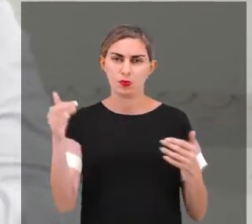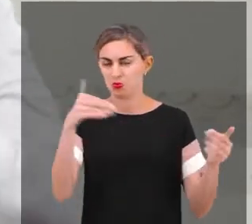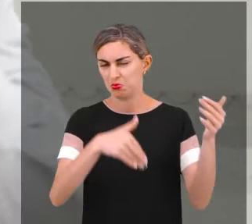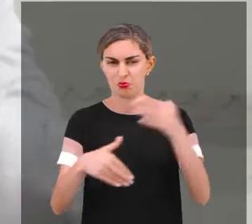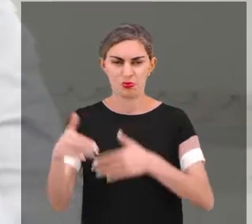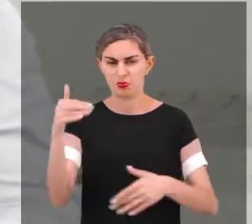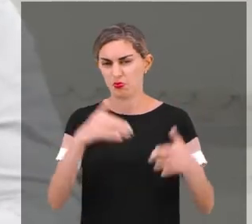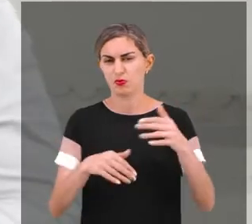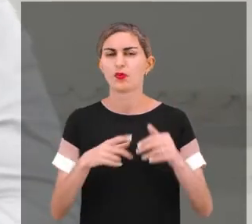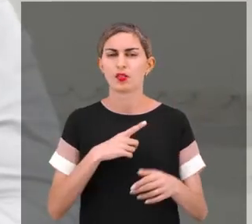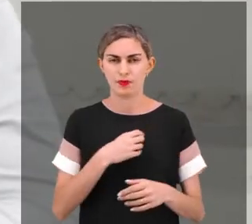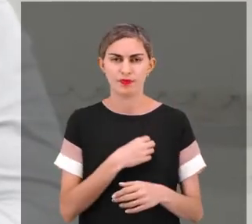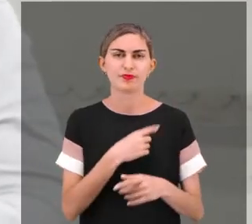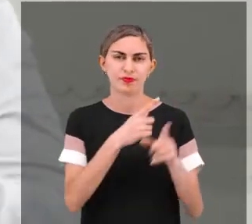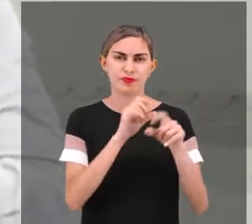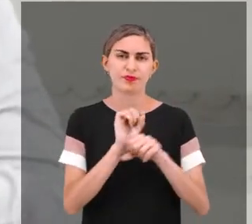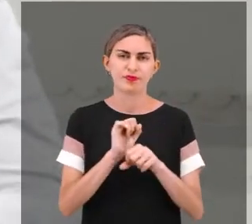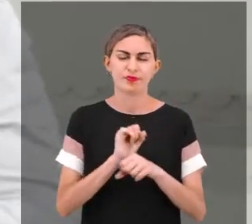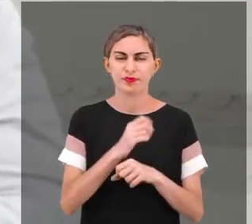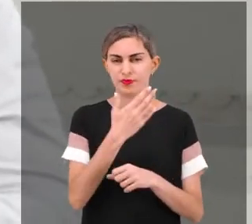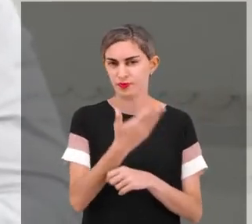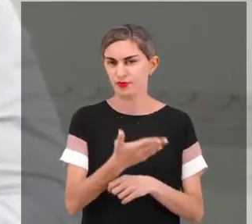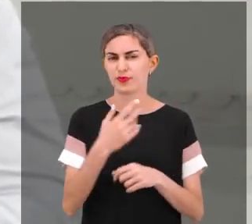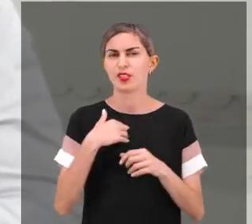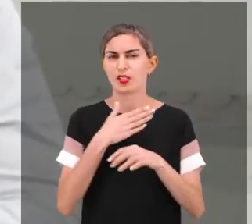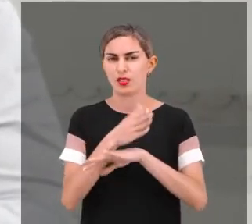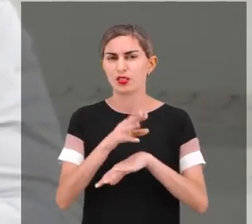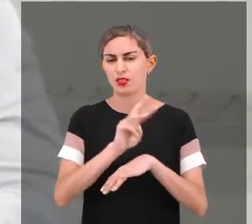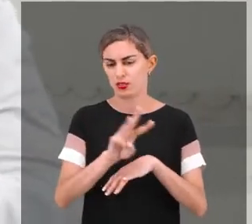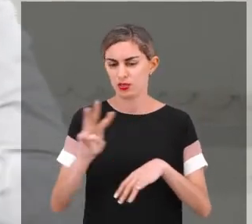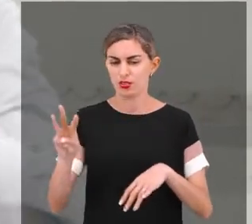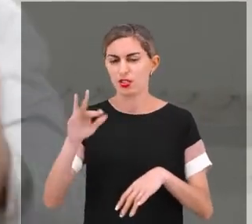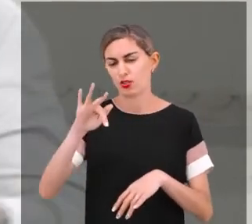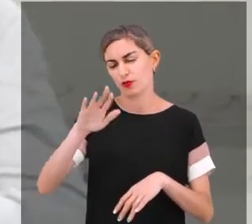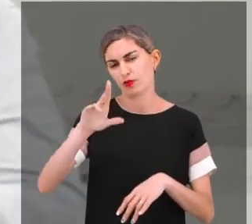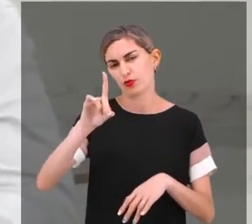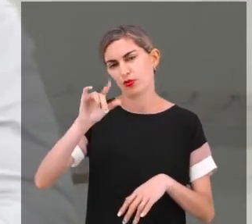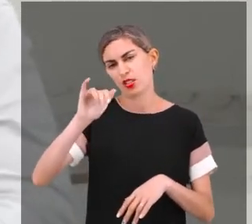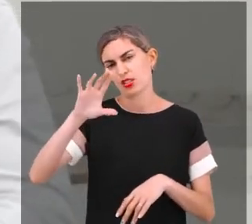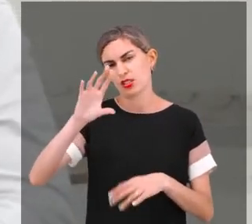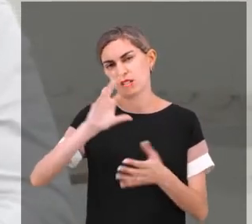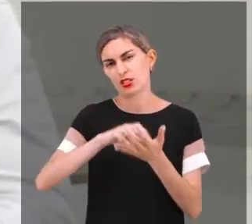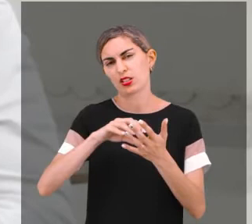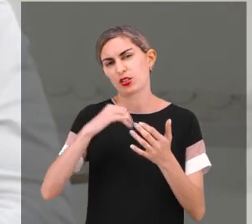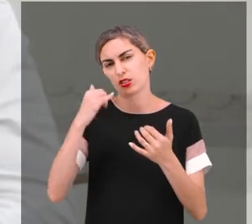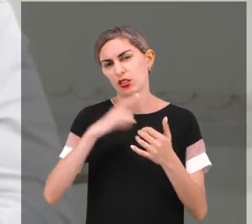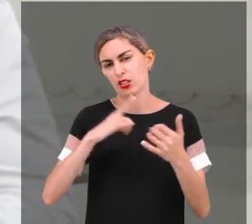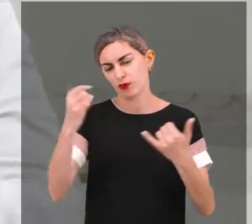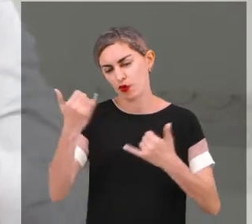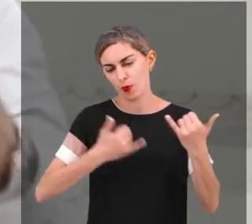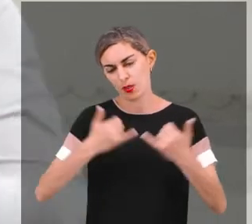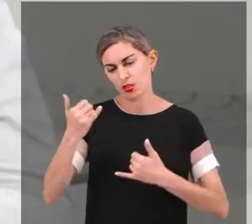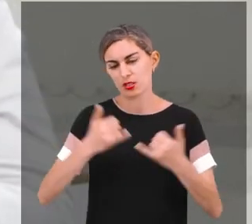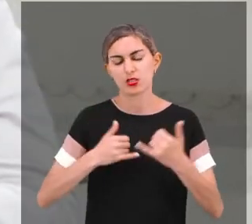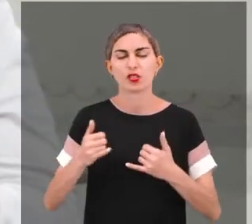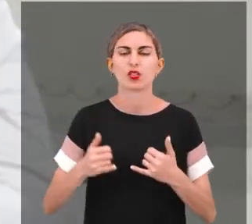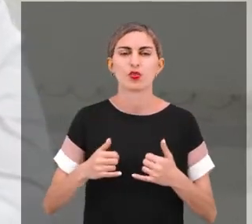querendo participar, está à vontade, tá certo? Nós colocamos, entre no site da Fundacentro que você tem as informações